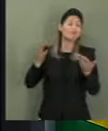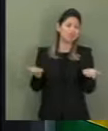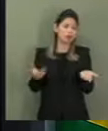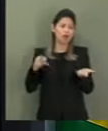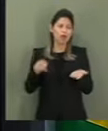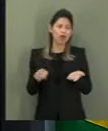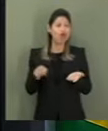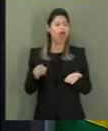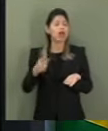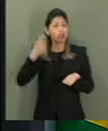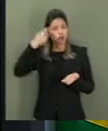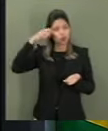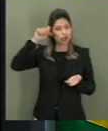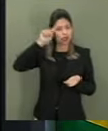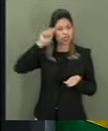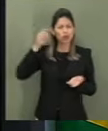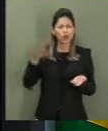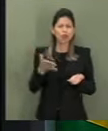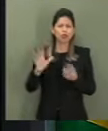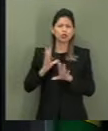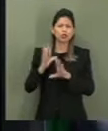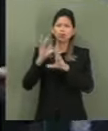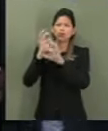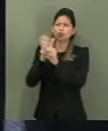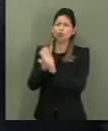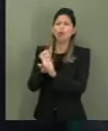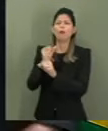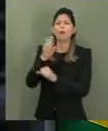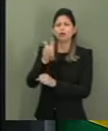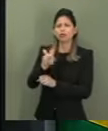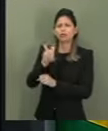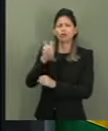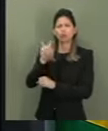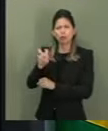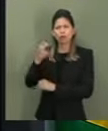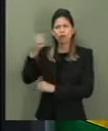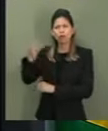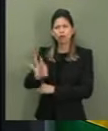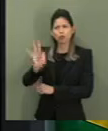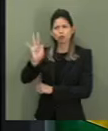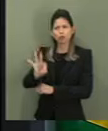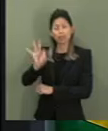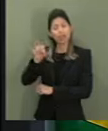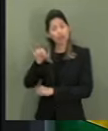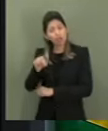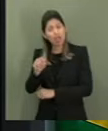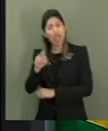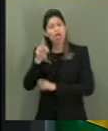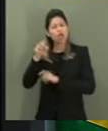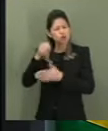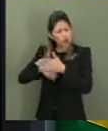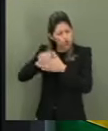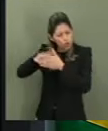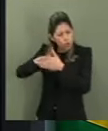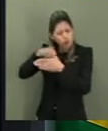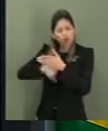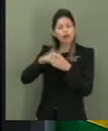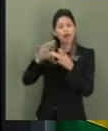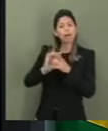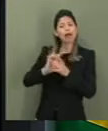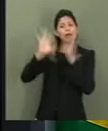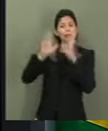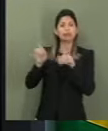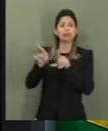56% da população. Também lutam pela liberdade, pelo direito de serem atendidos